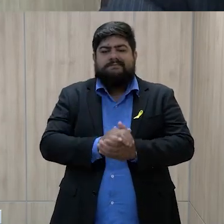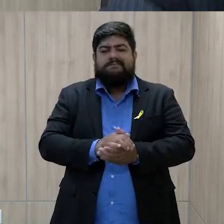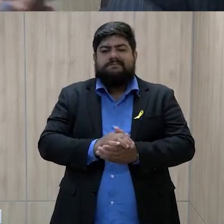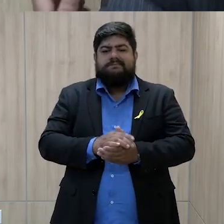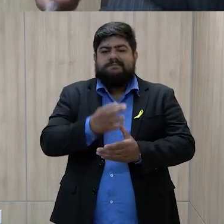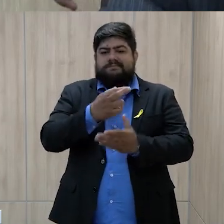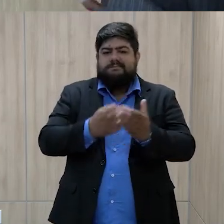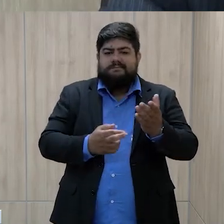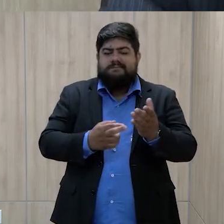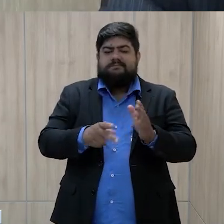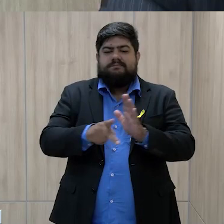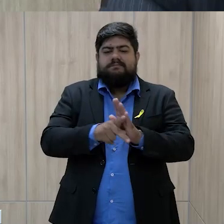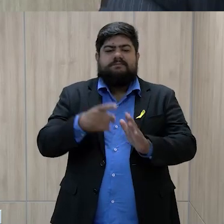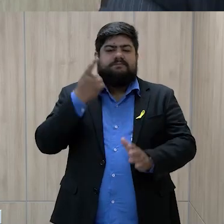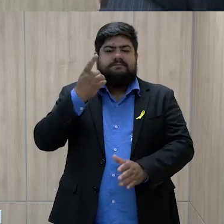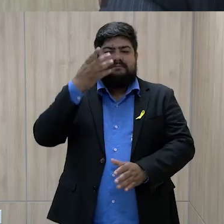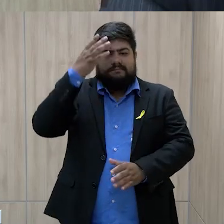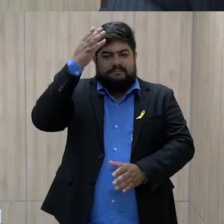Camargo